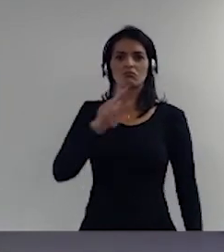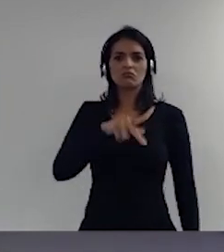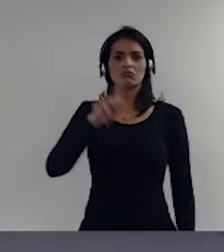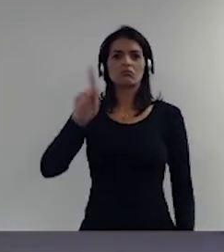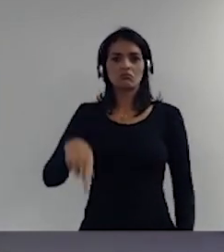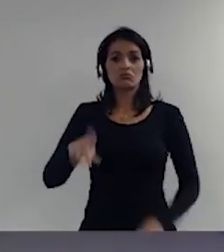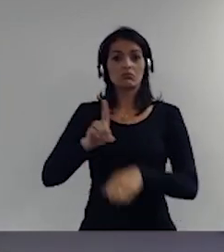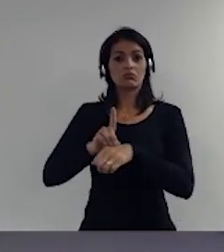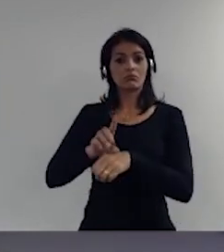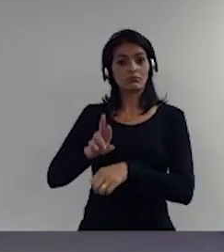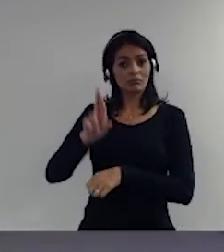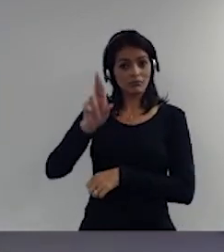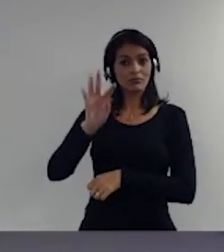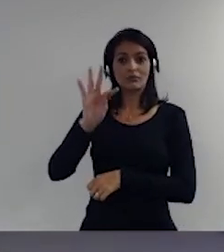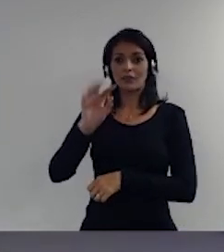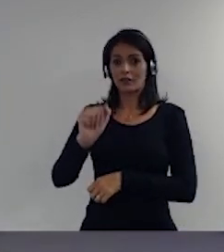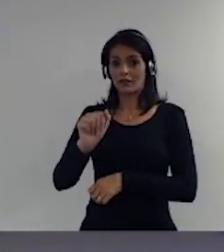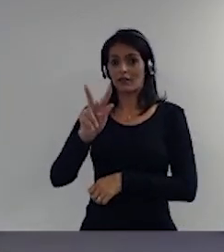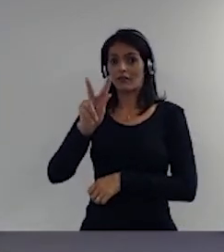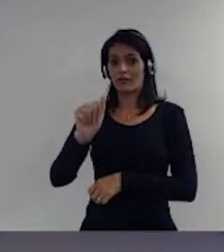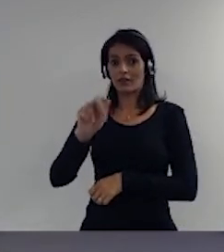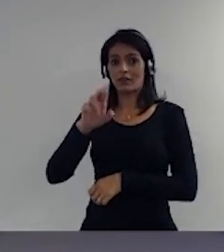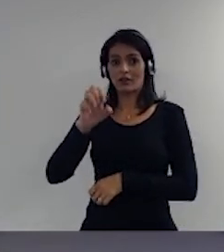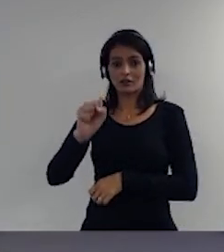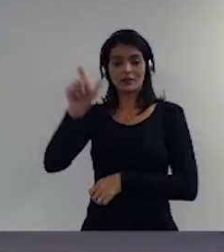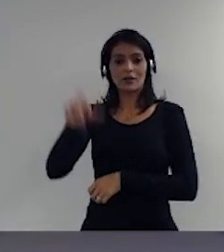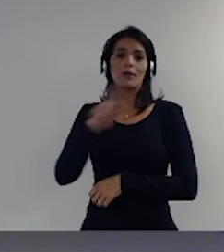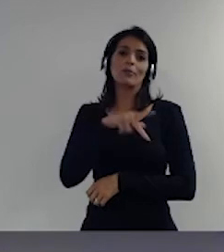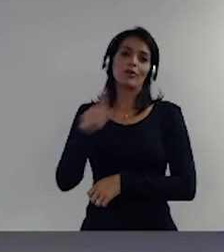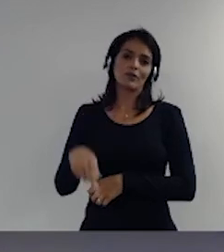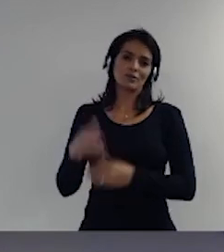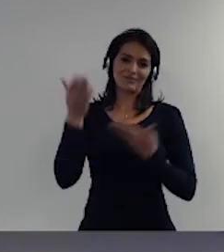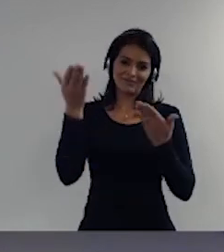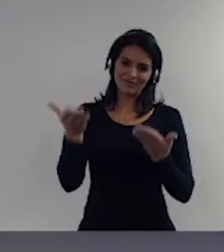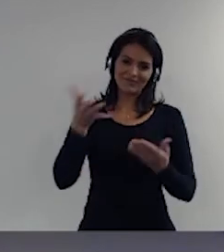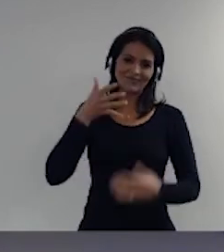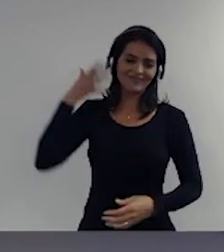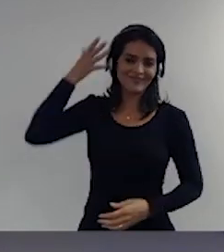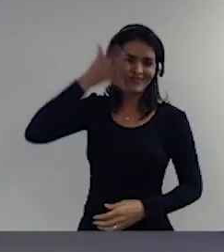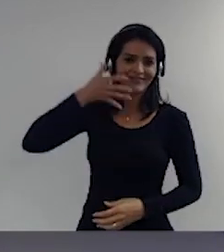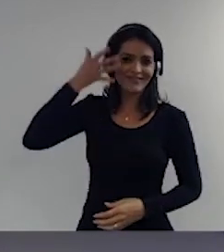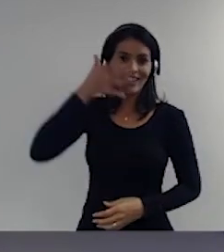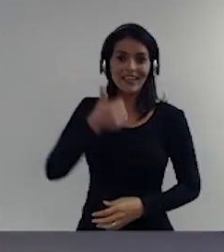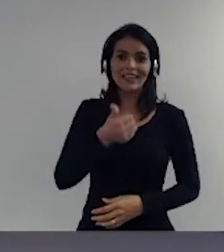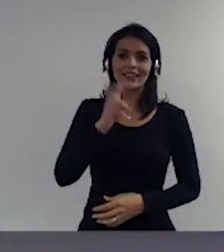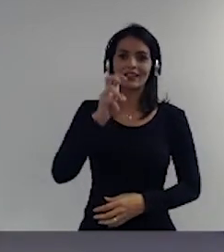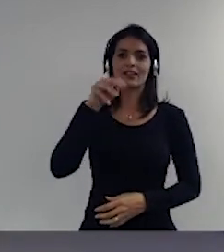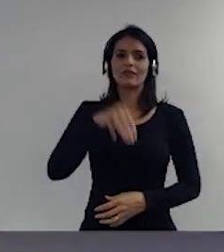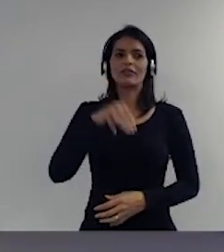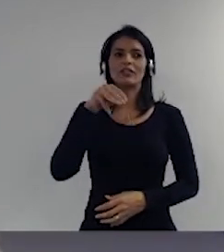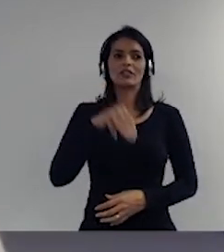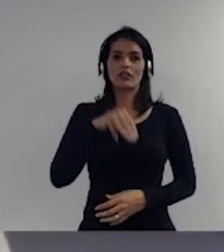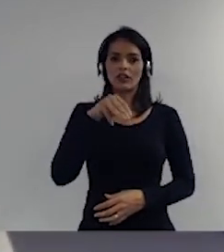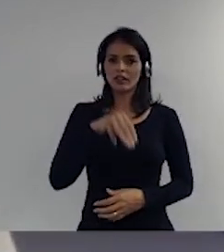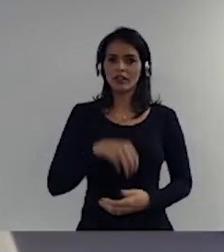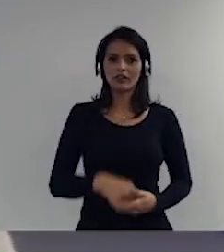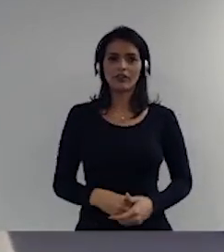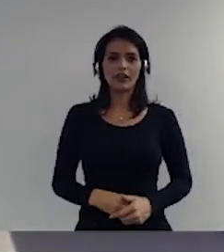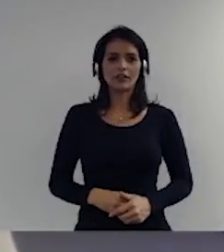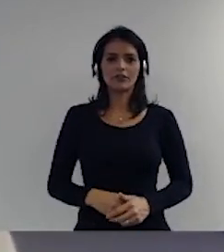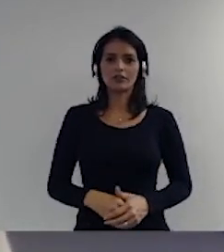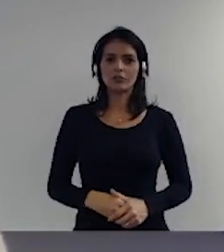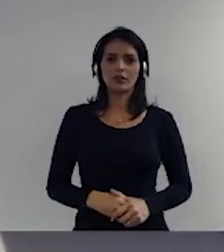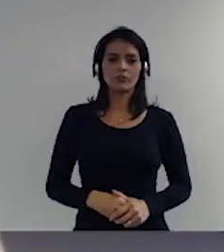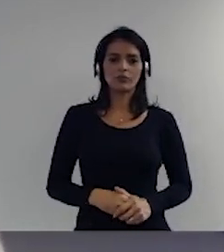e doutor Tavares Guerreiro. Professor, o senhor tem a palavra, são 15 minutos e vamos